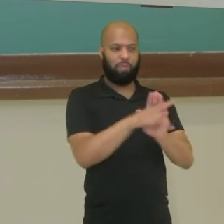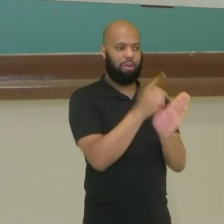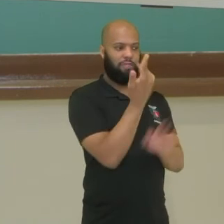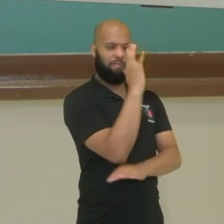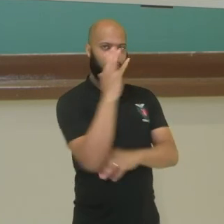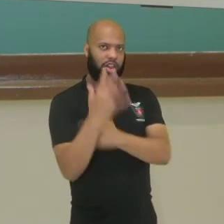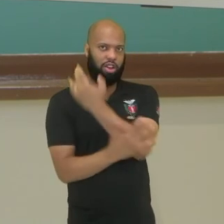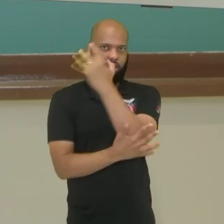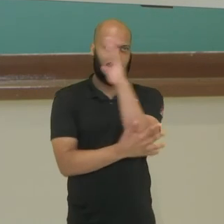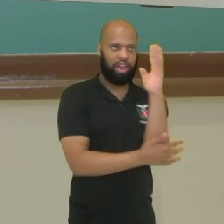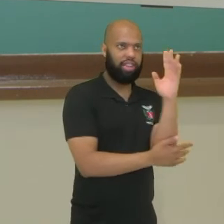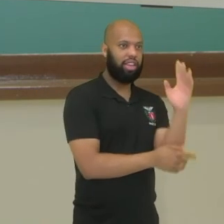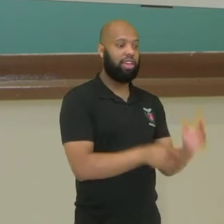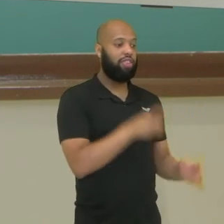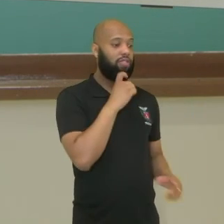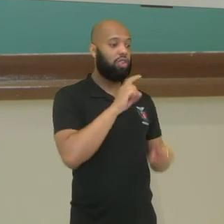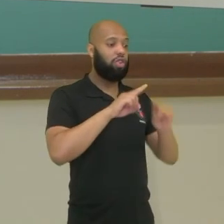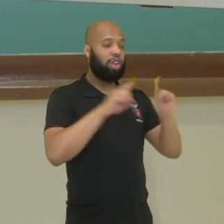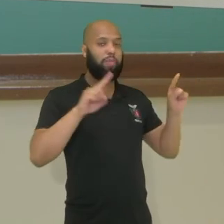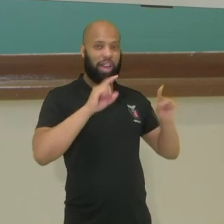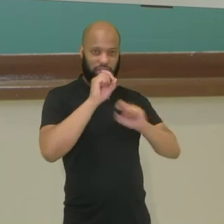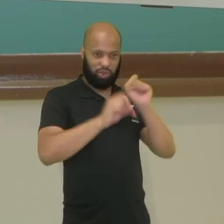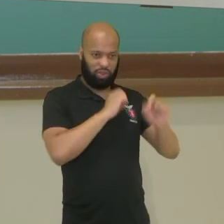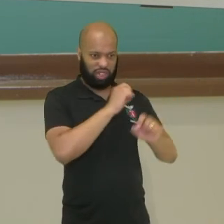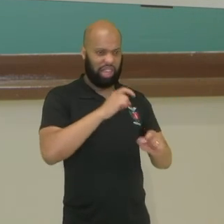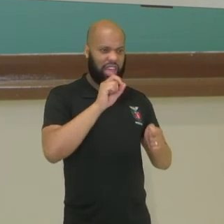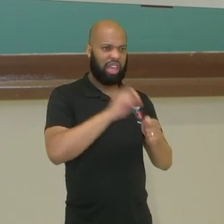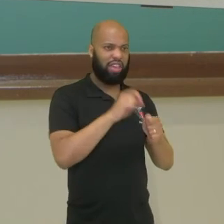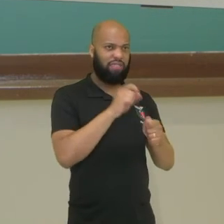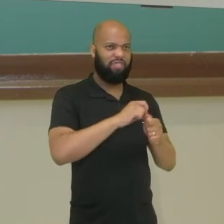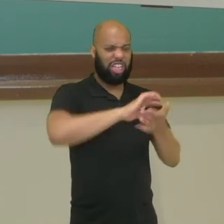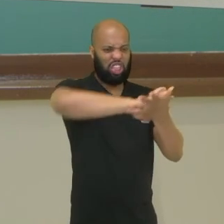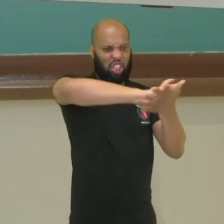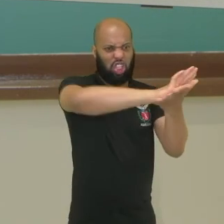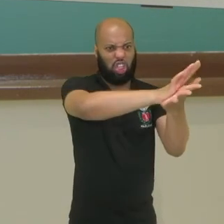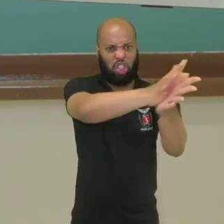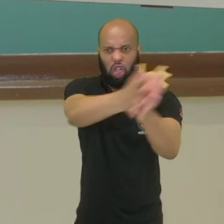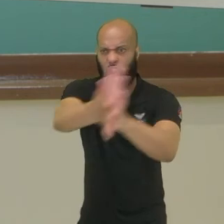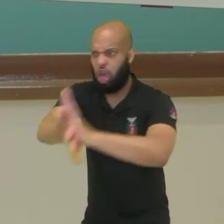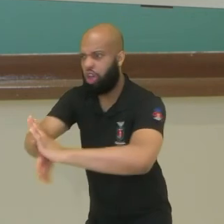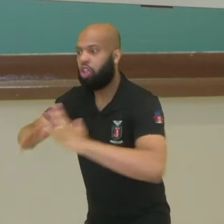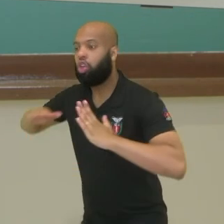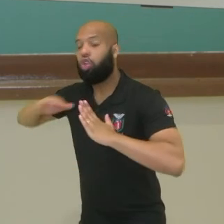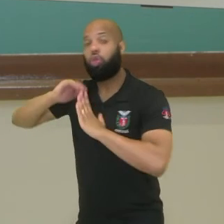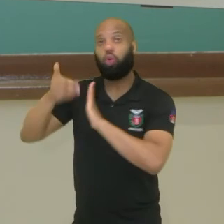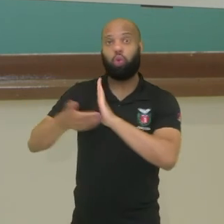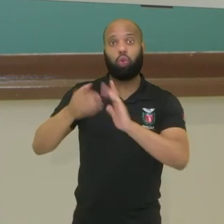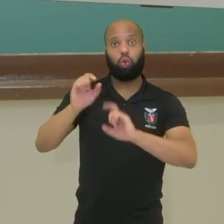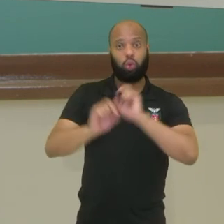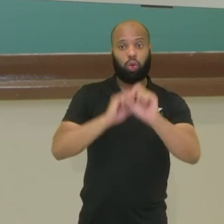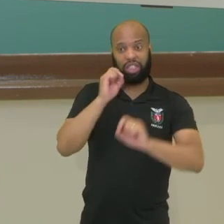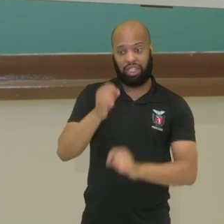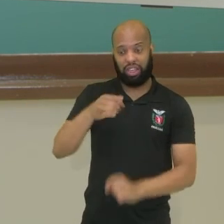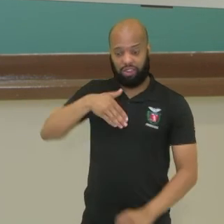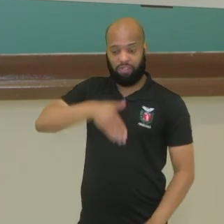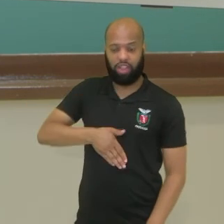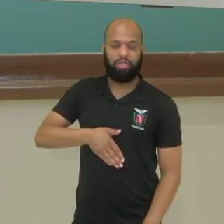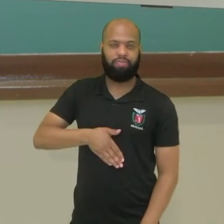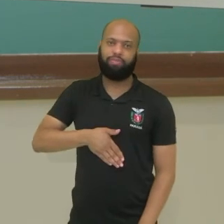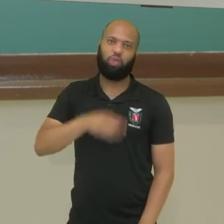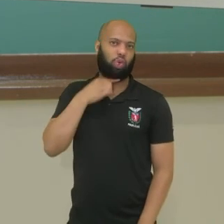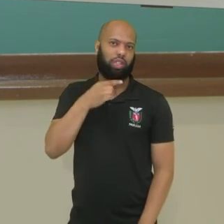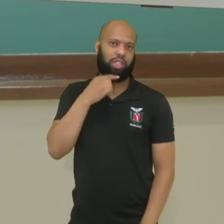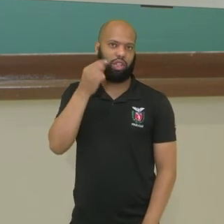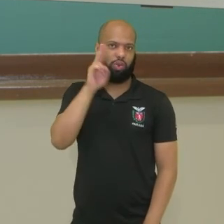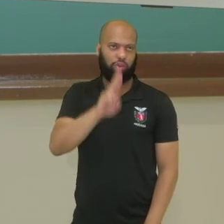território, destruindo tudo aquilo que pudesse ser utilizado pelo exército napoleônico. Números aí nos indicam que dos 600